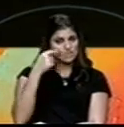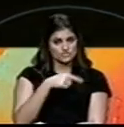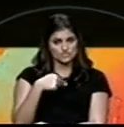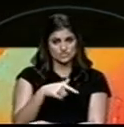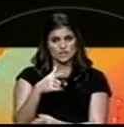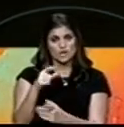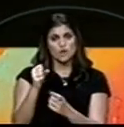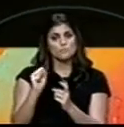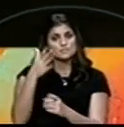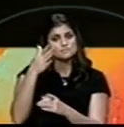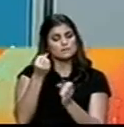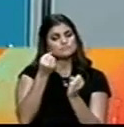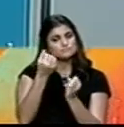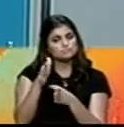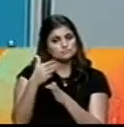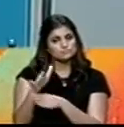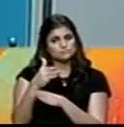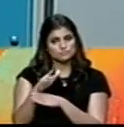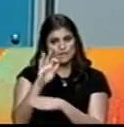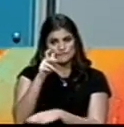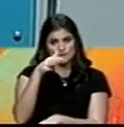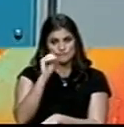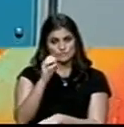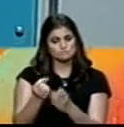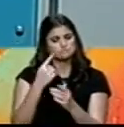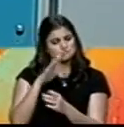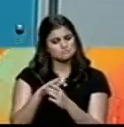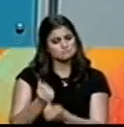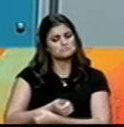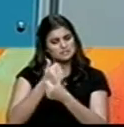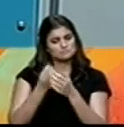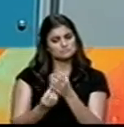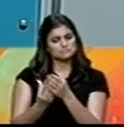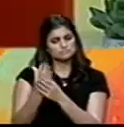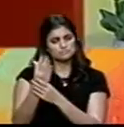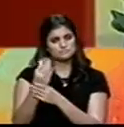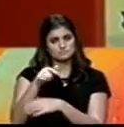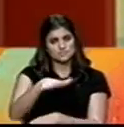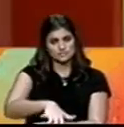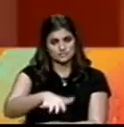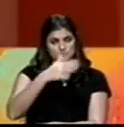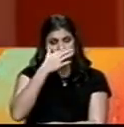maior produtor. As favas deram-se bem, ainda bem para elas, na bacia do Mediterrâneo,